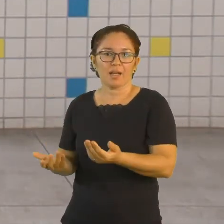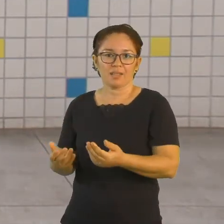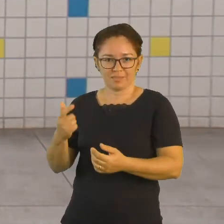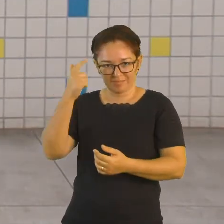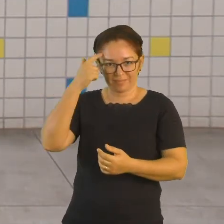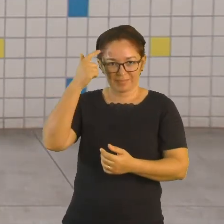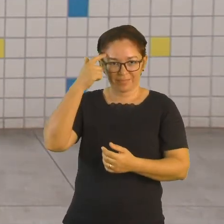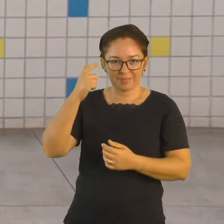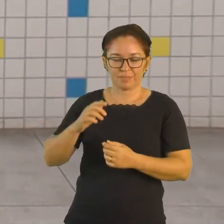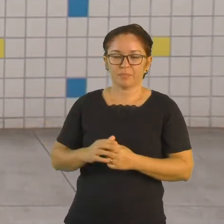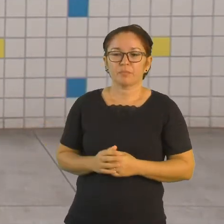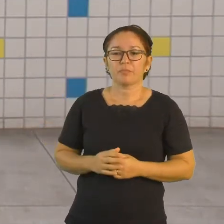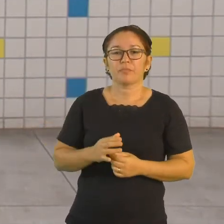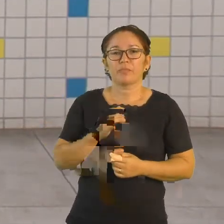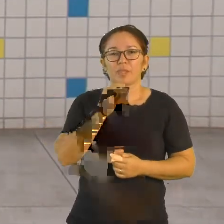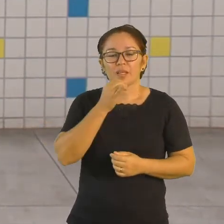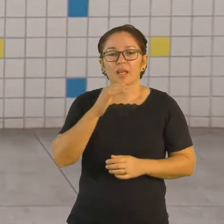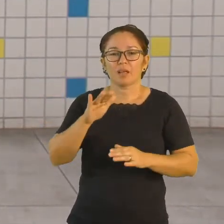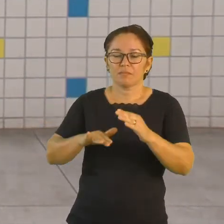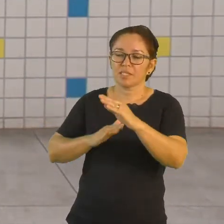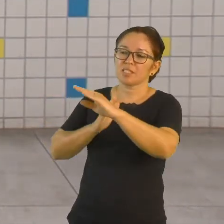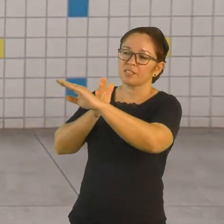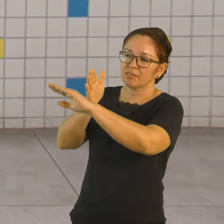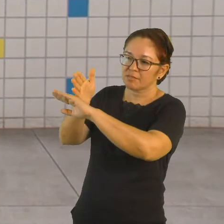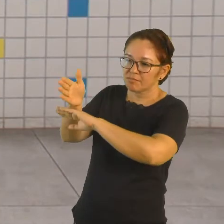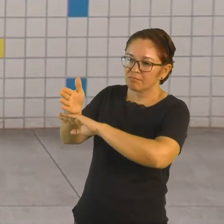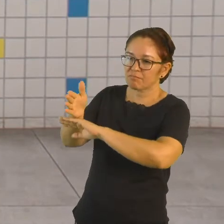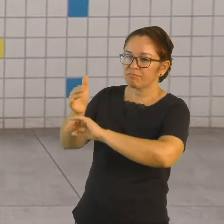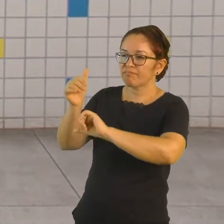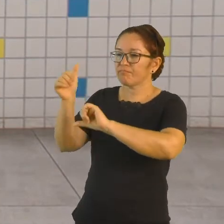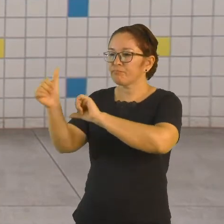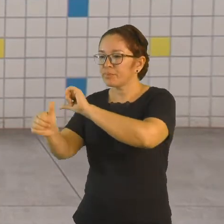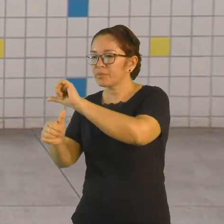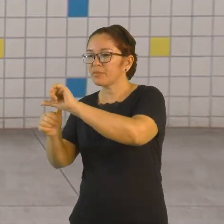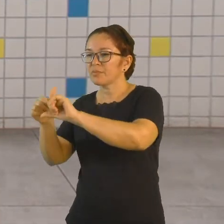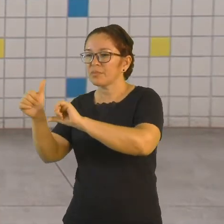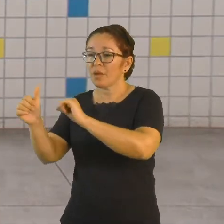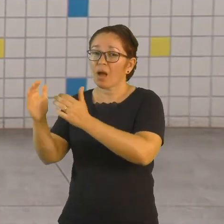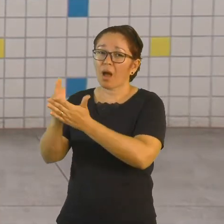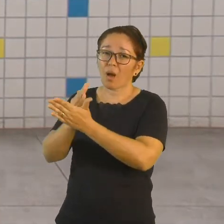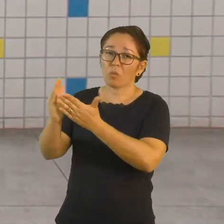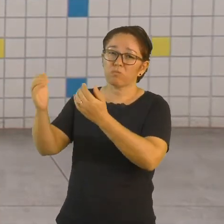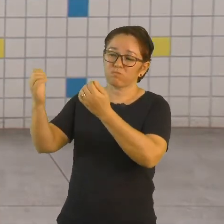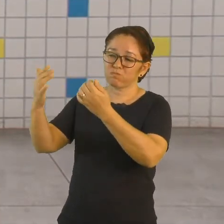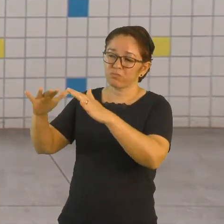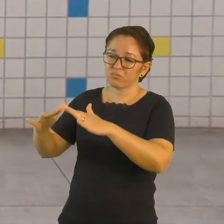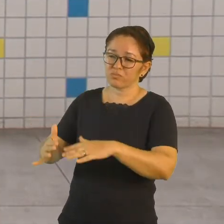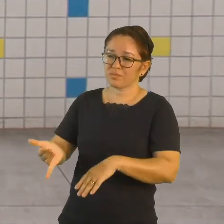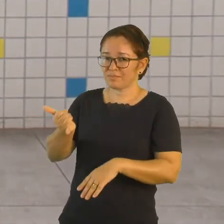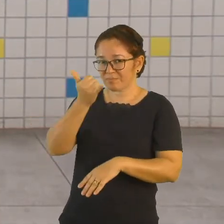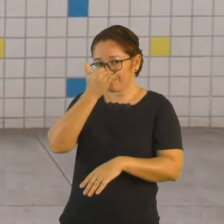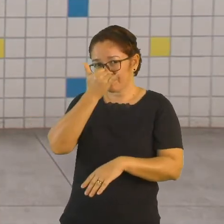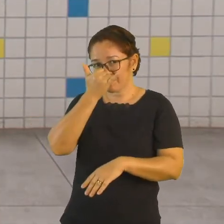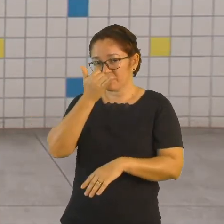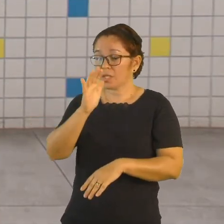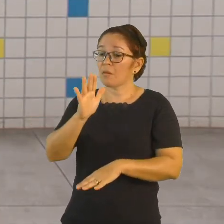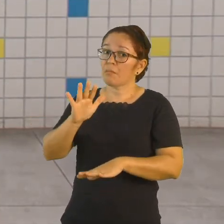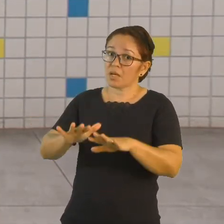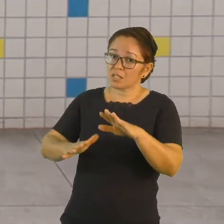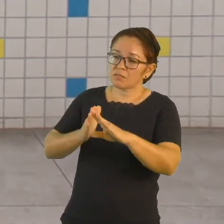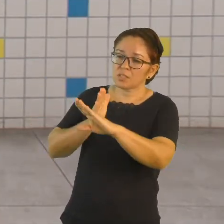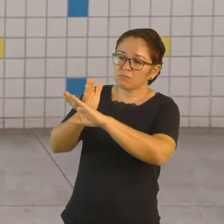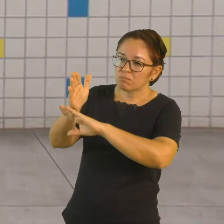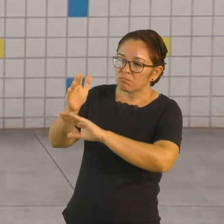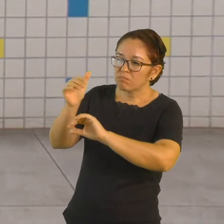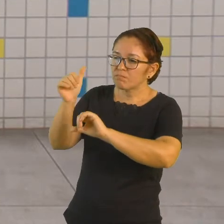elas podem gerar tantos impactos negativos quanto impactos positivos. Como eu falei lá atrás, né?